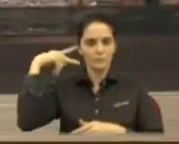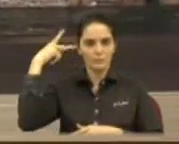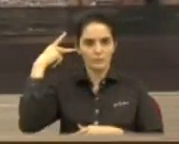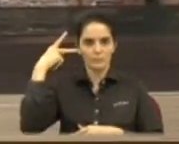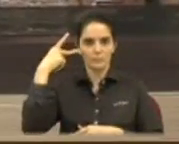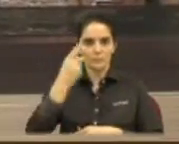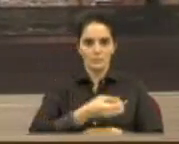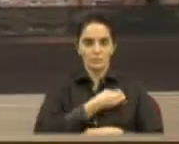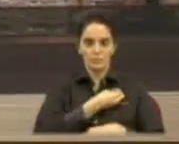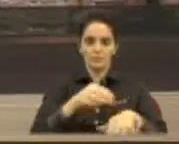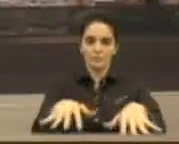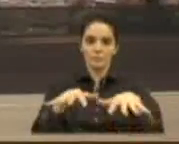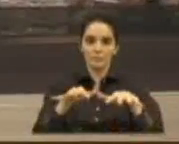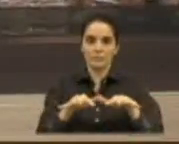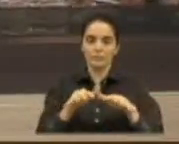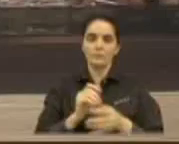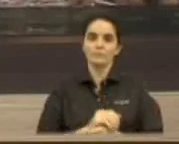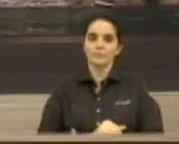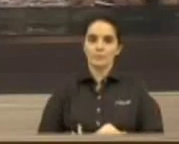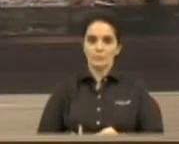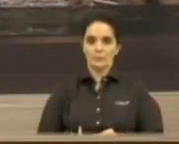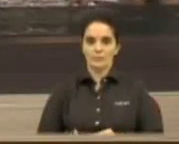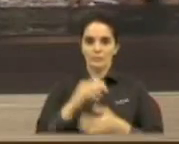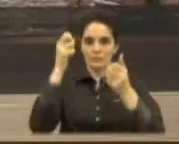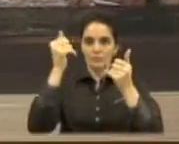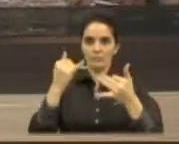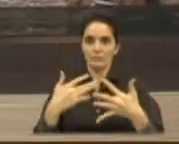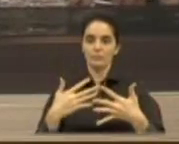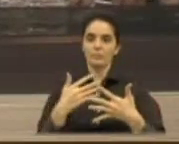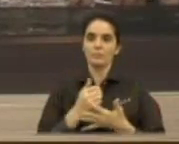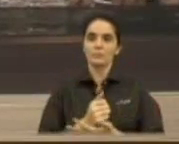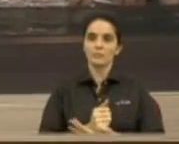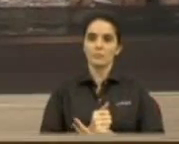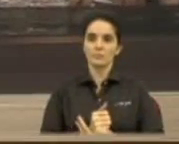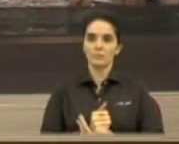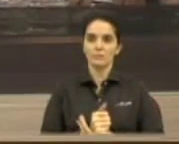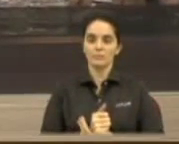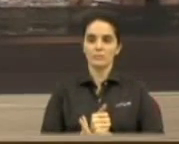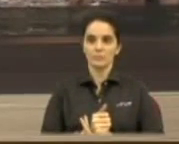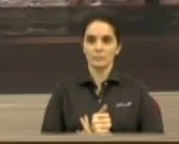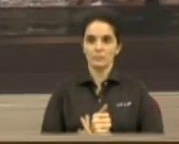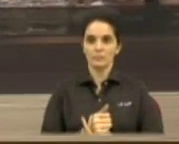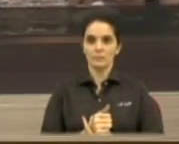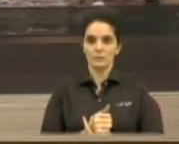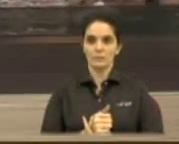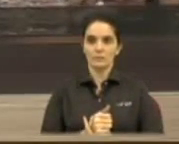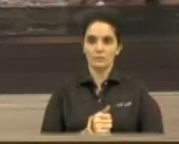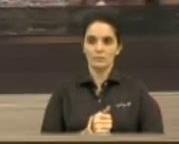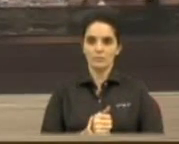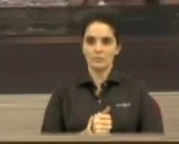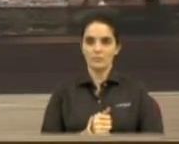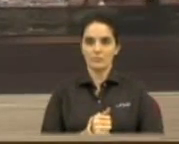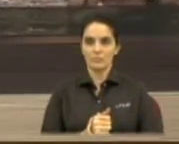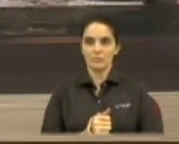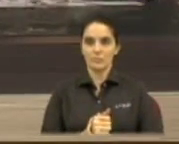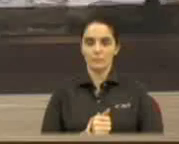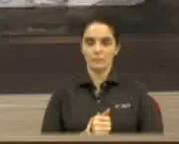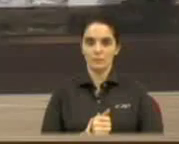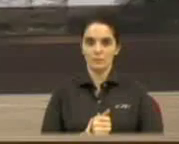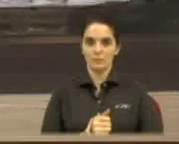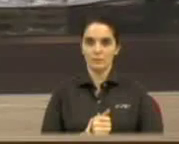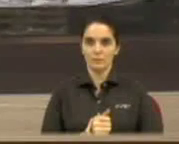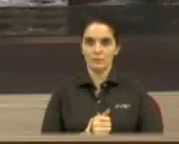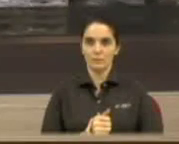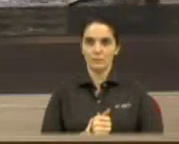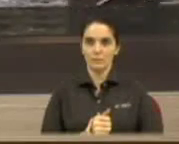os vereadores presentes no plenário. Para a justificativa de voto, a nobre vereadora... Ninguém